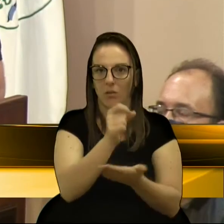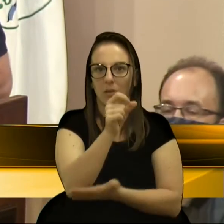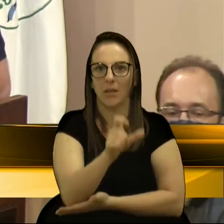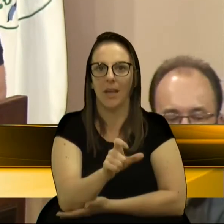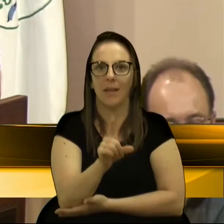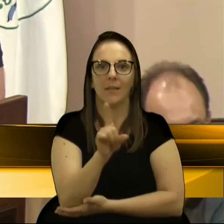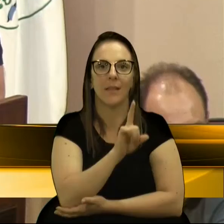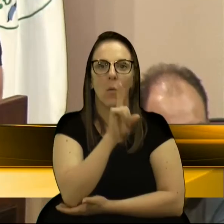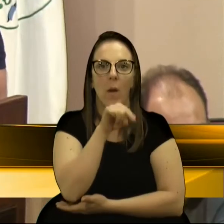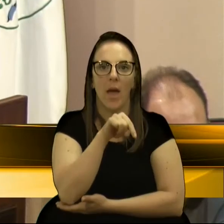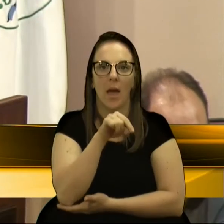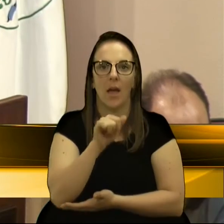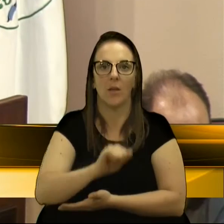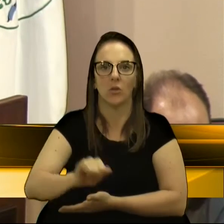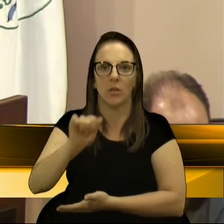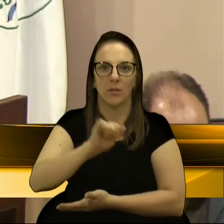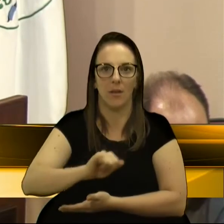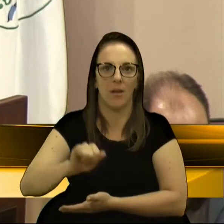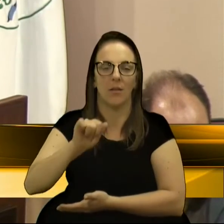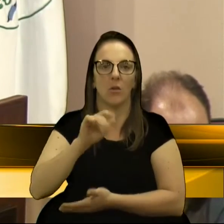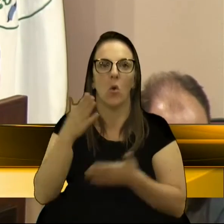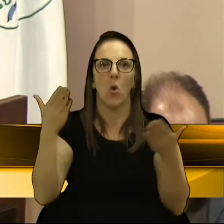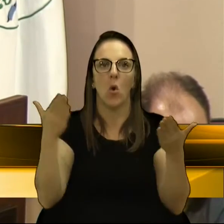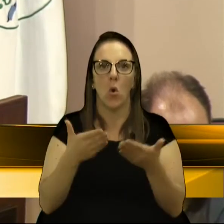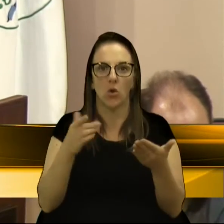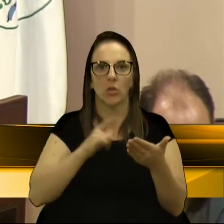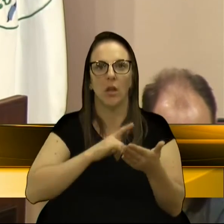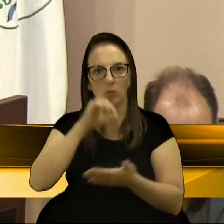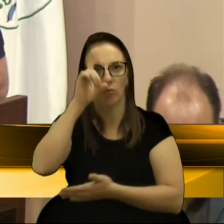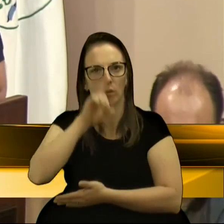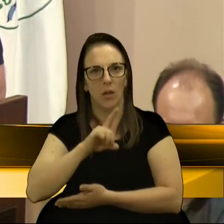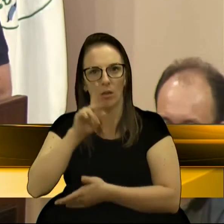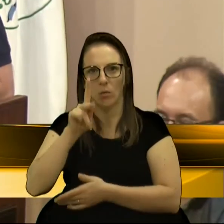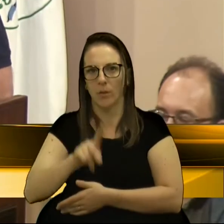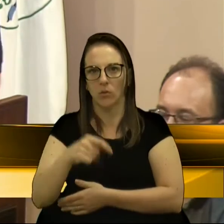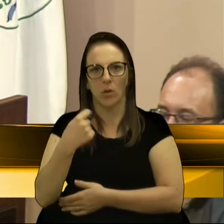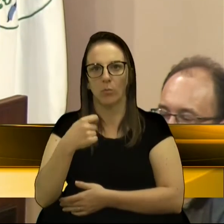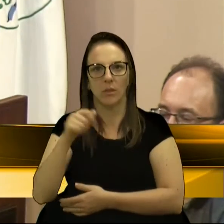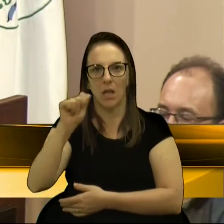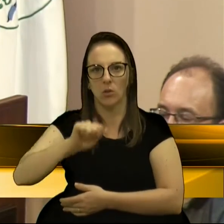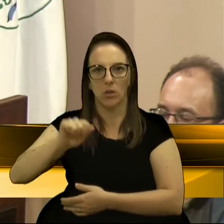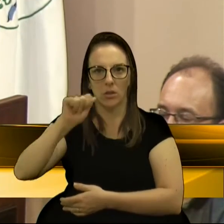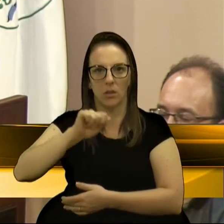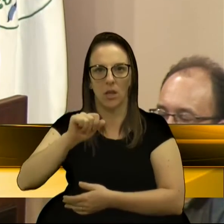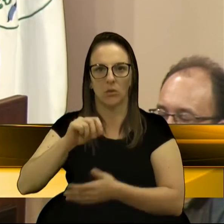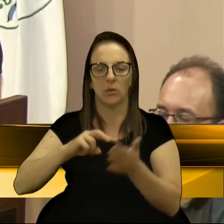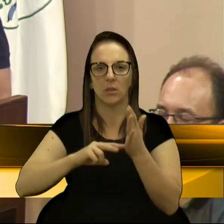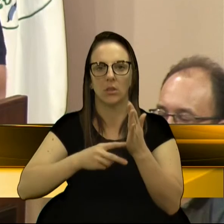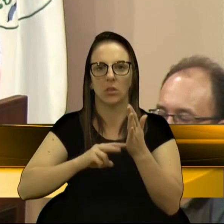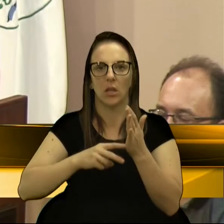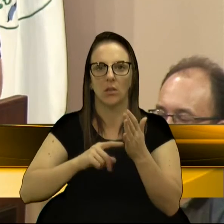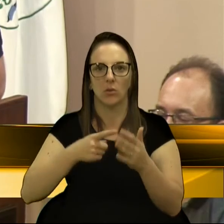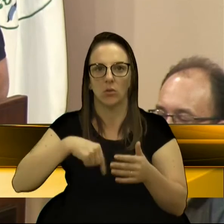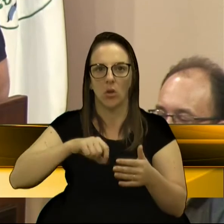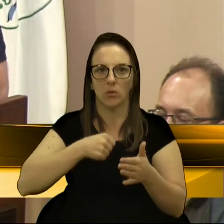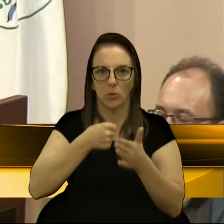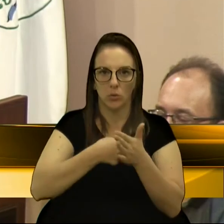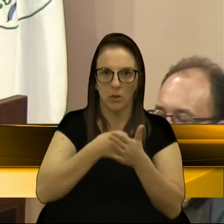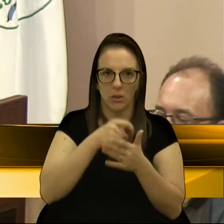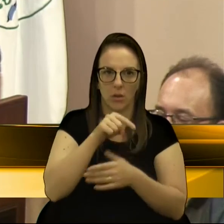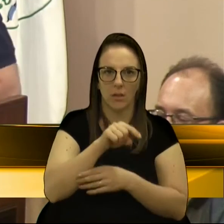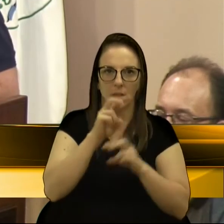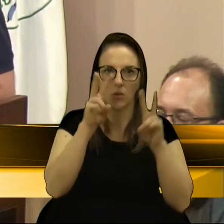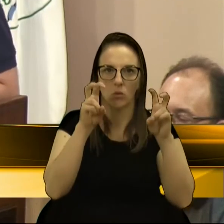e a gente tem hoje no Brasil o direito de um trabalhador não ser associado a um sindicato. Então, a gente está batalhando com isso, queria passar para vocês,